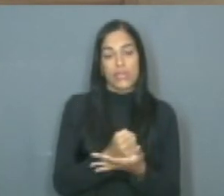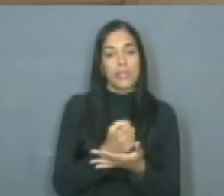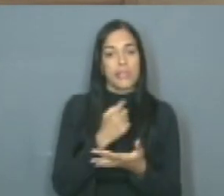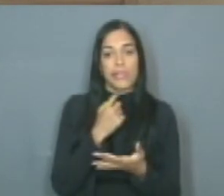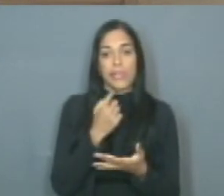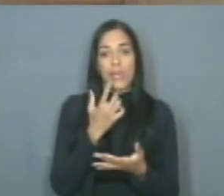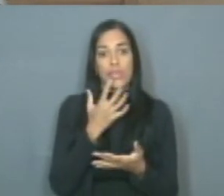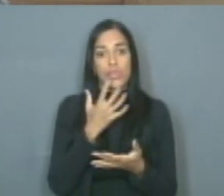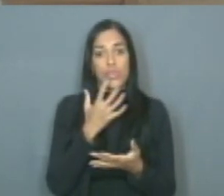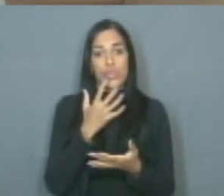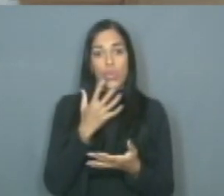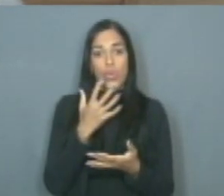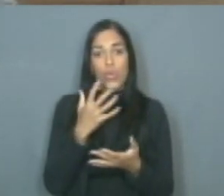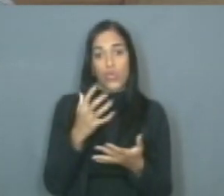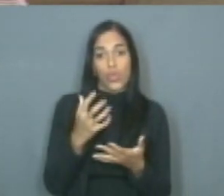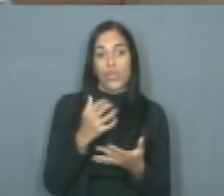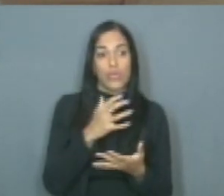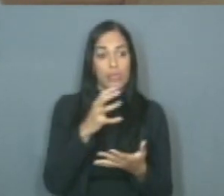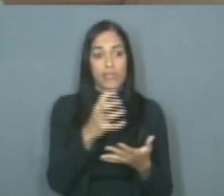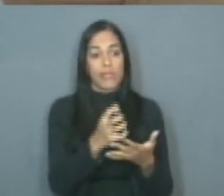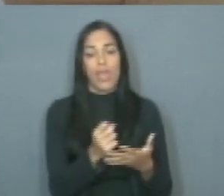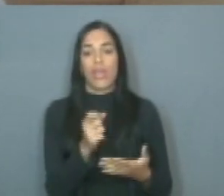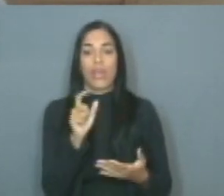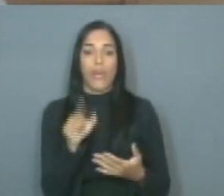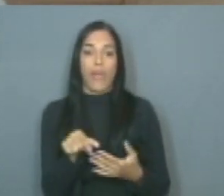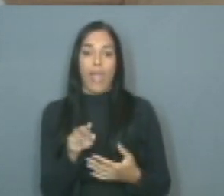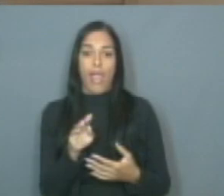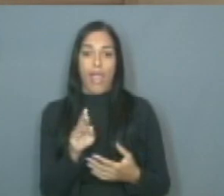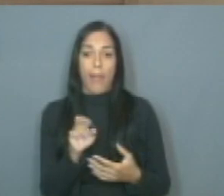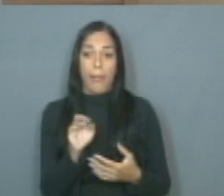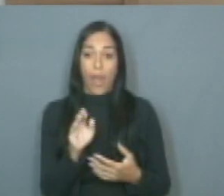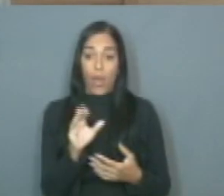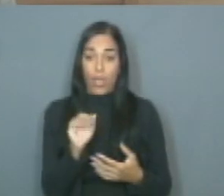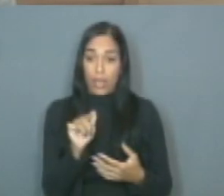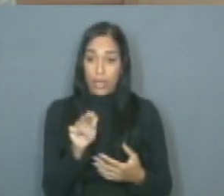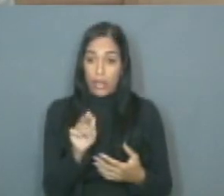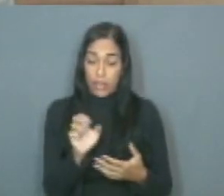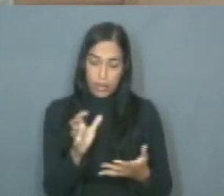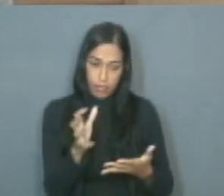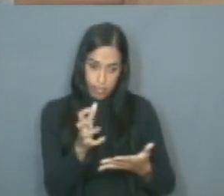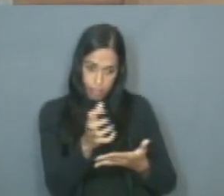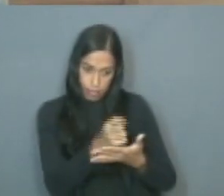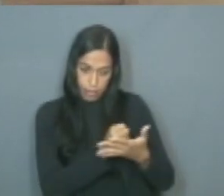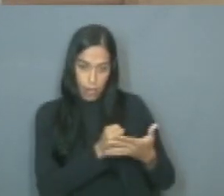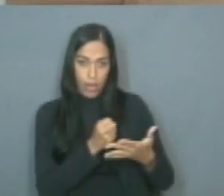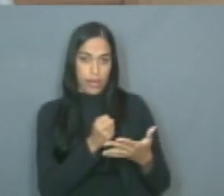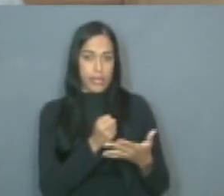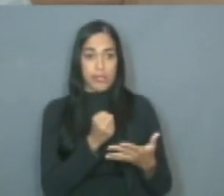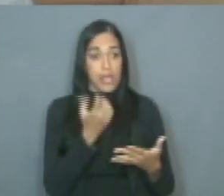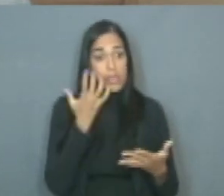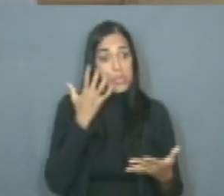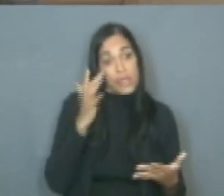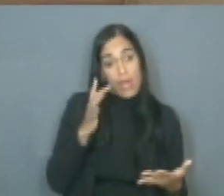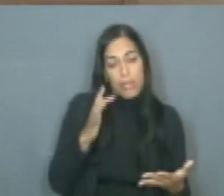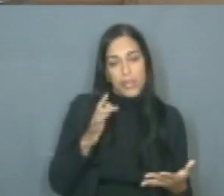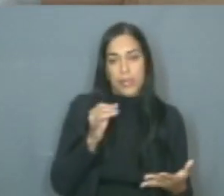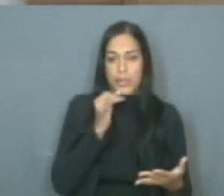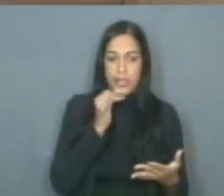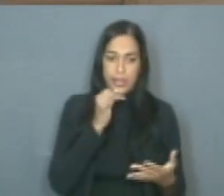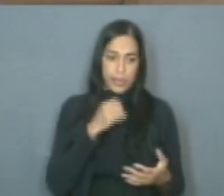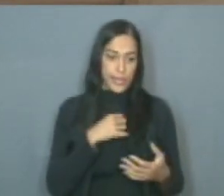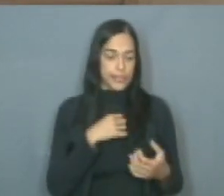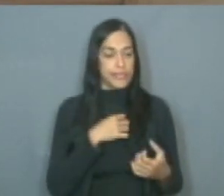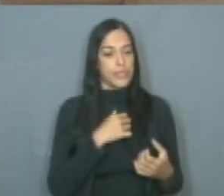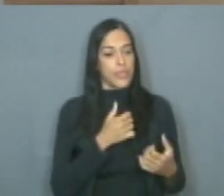tenha um conhecimento de que o reboque está sendo realizado. Então, o que acontece? Imagina que você hoje deixa o seu veículo